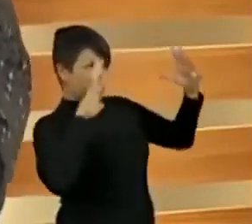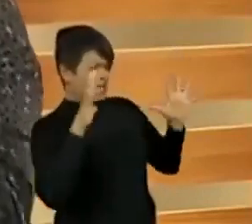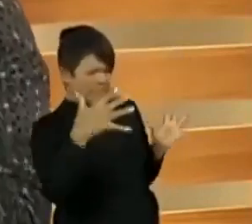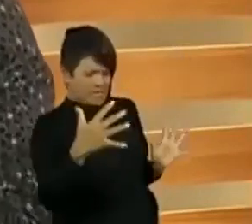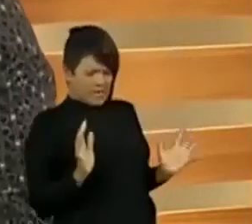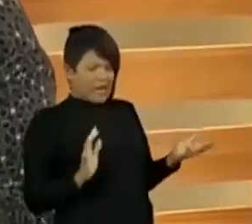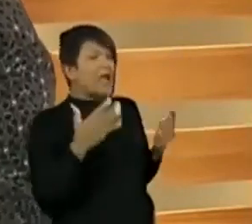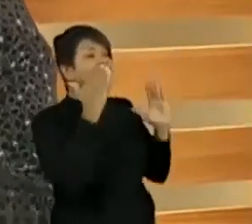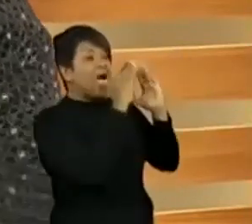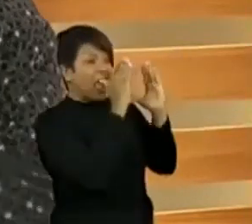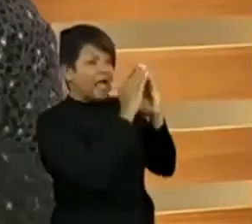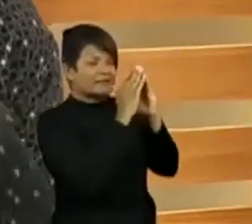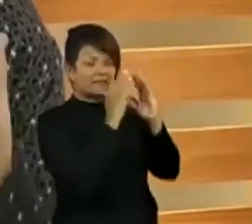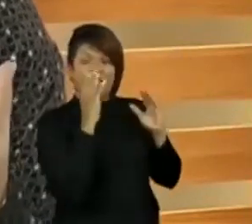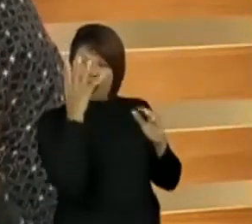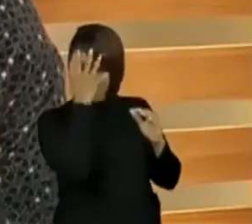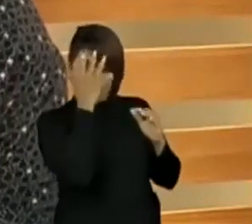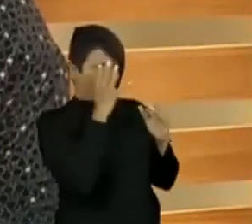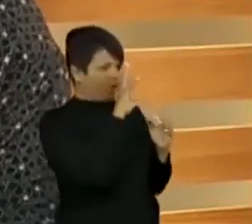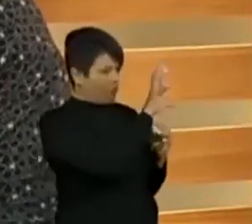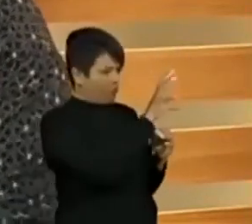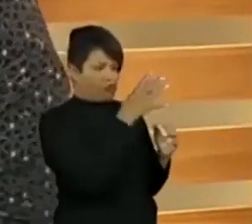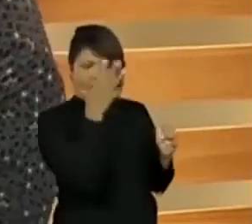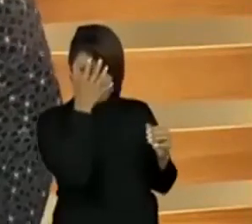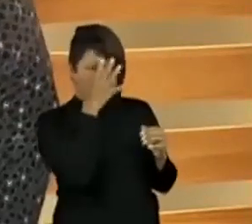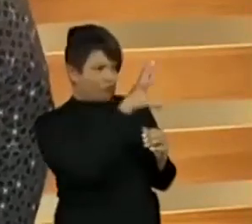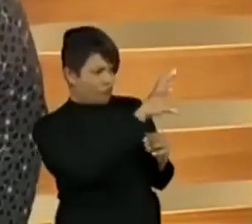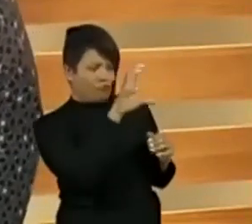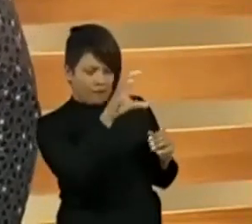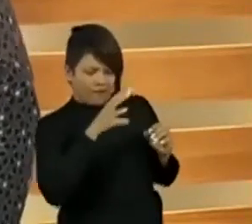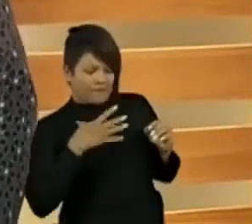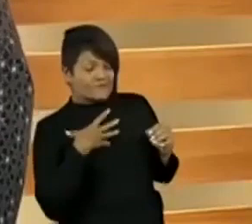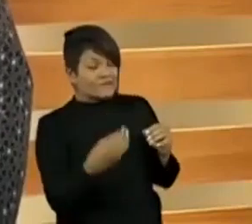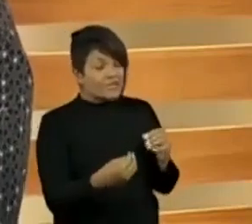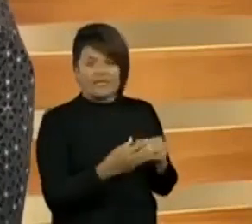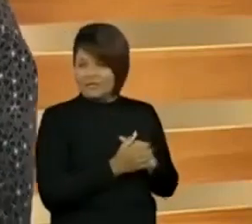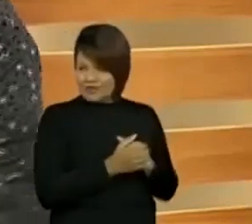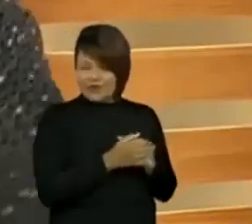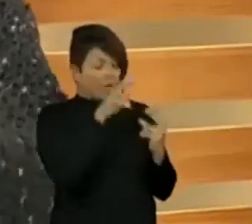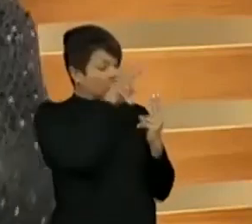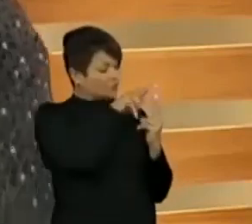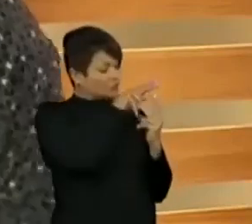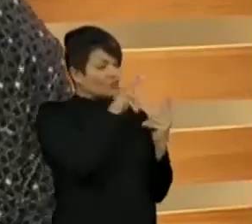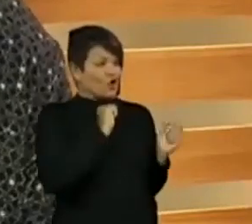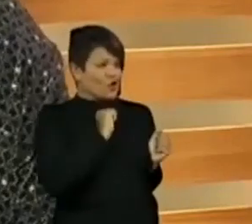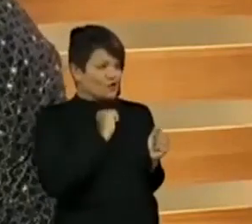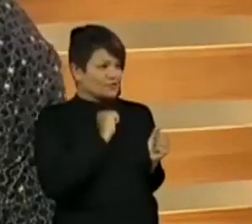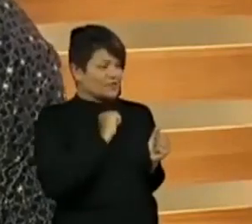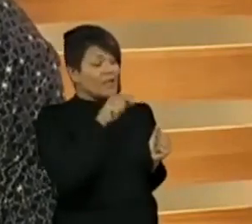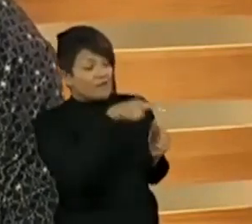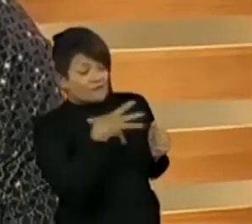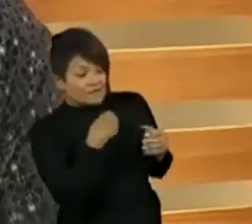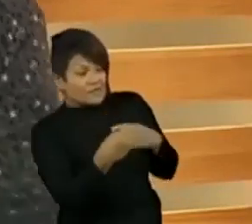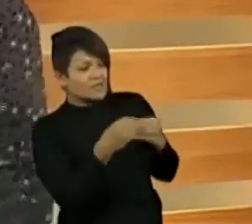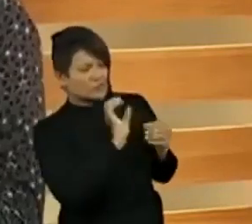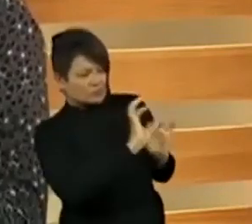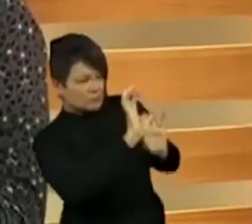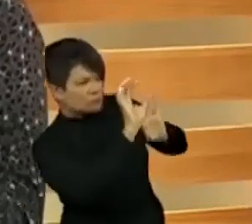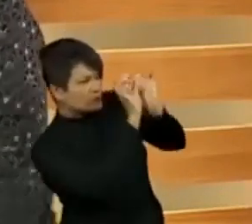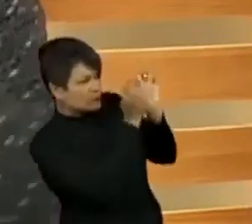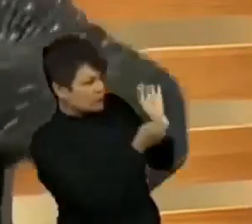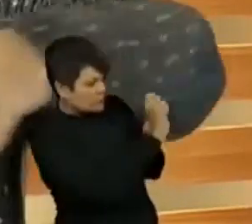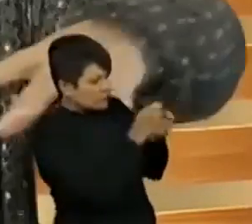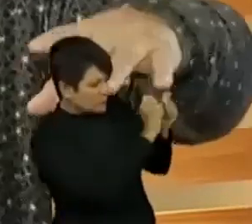rostos de cada um, do marido Zenzele, da esposa Mazanendaba, dos filhos.